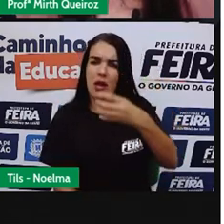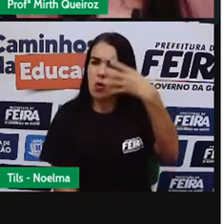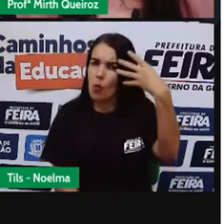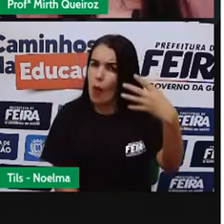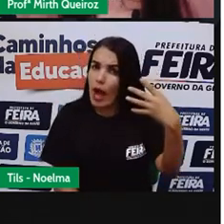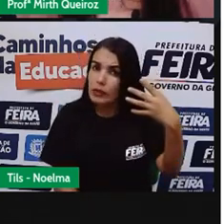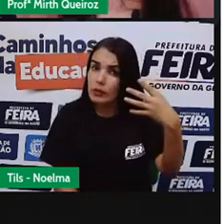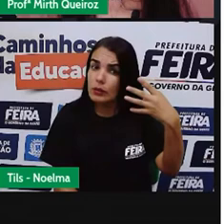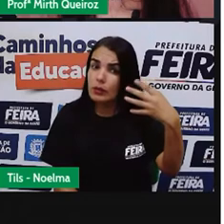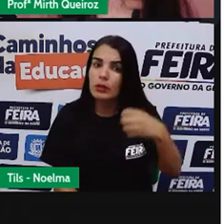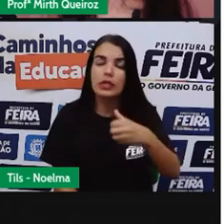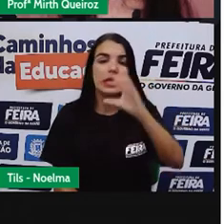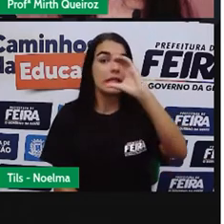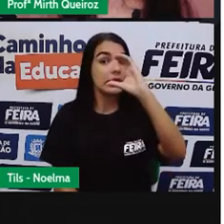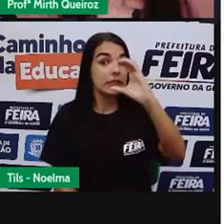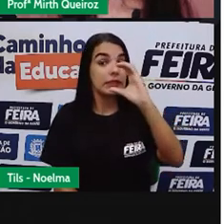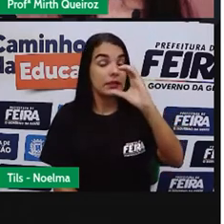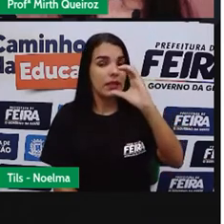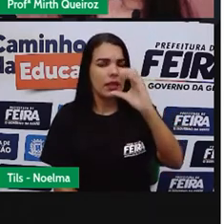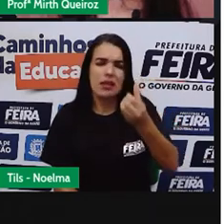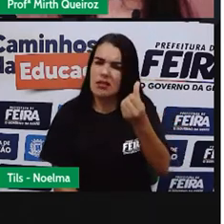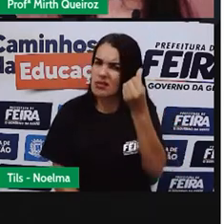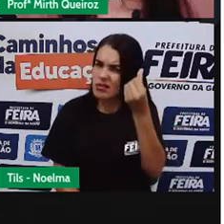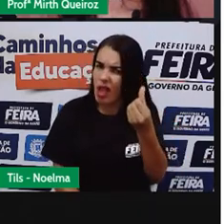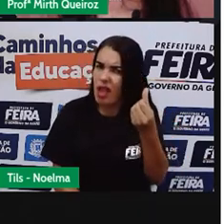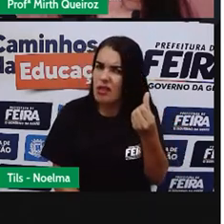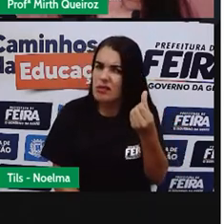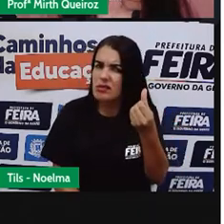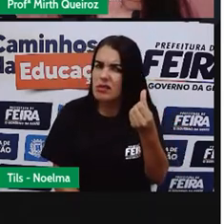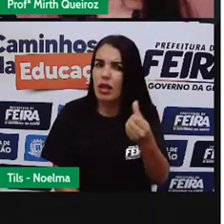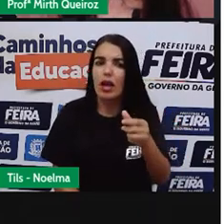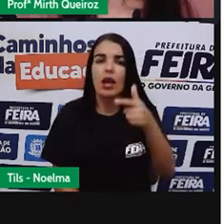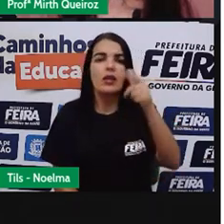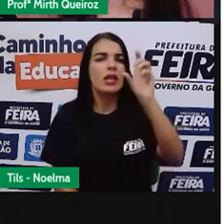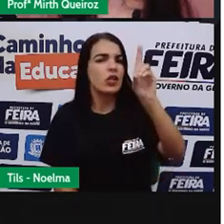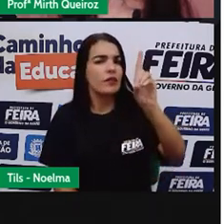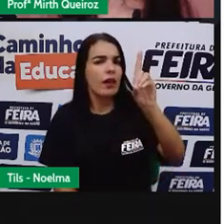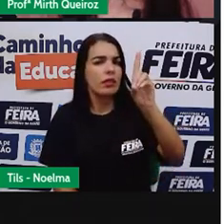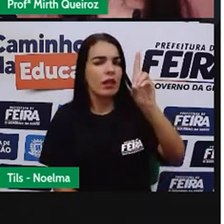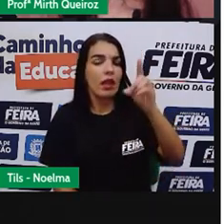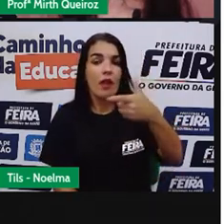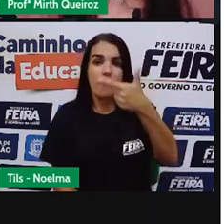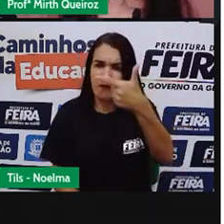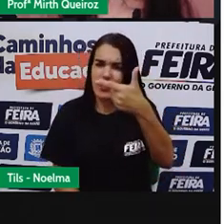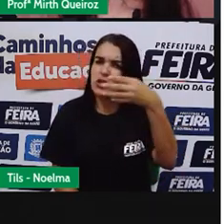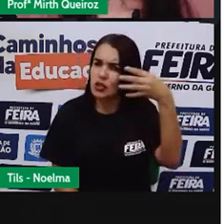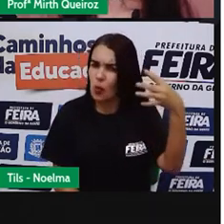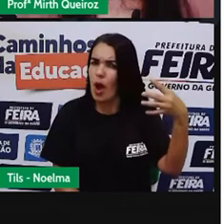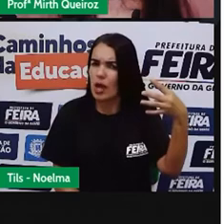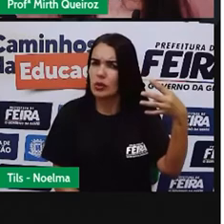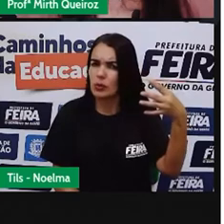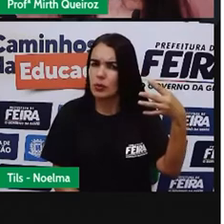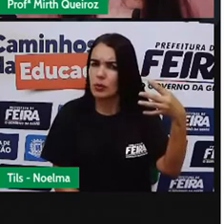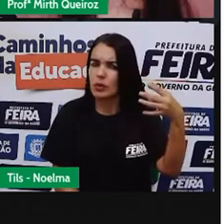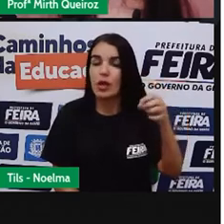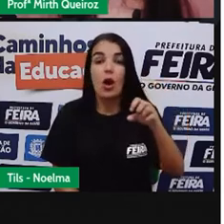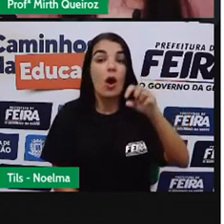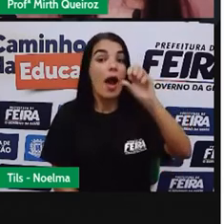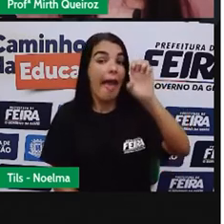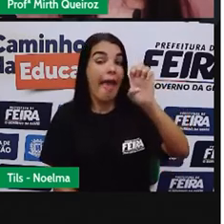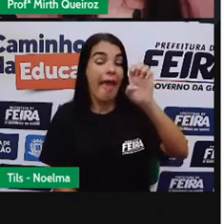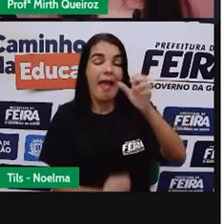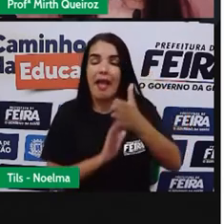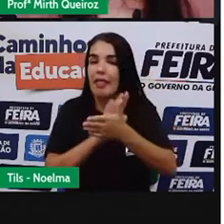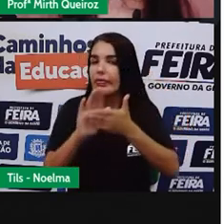B, 4. Alternativa C, 6. Alternativa D, 24.